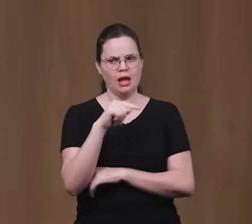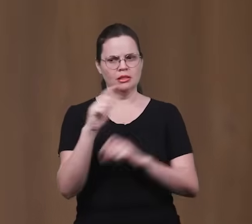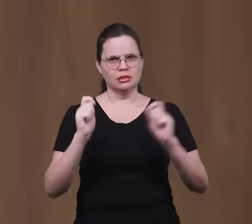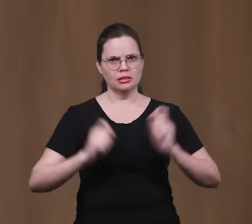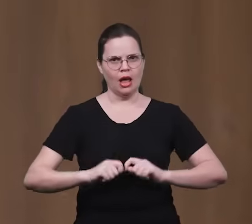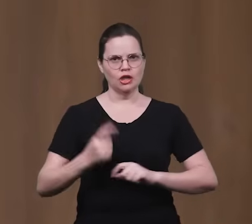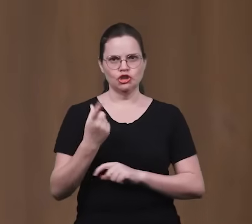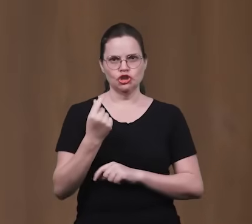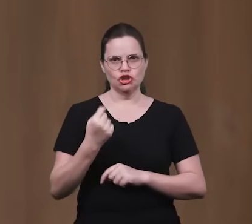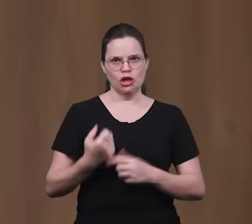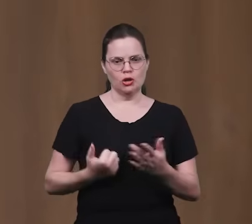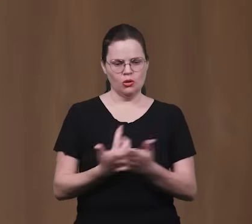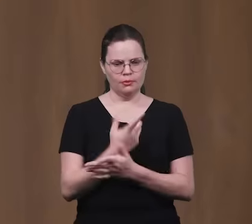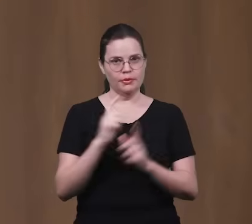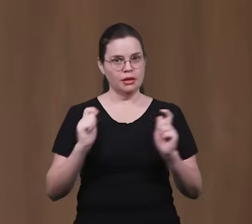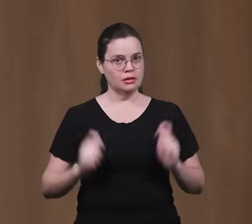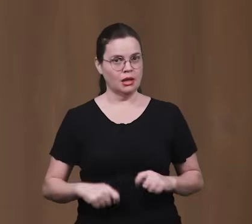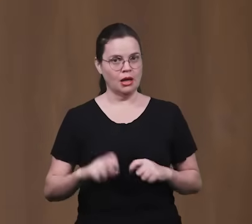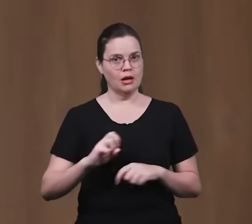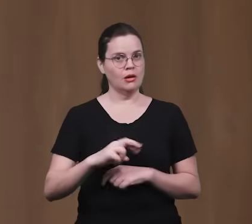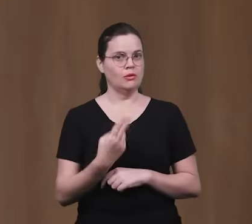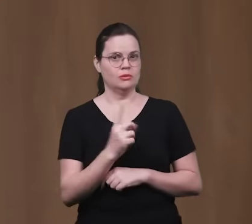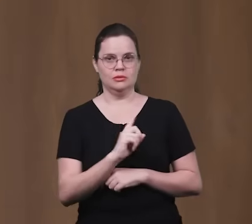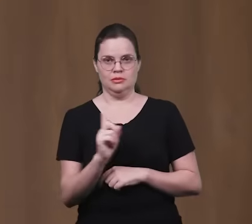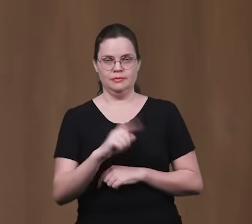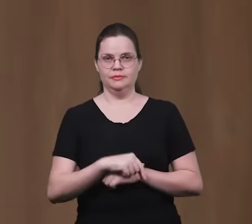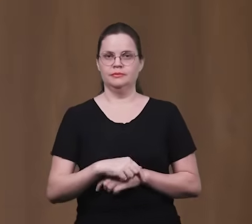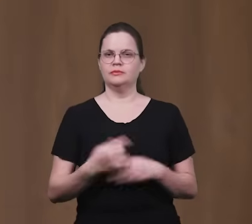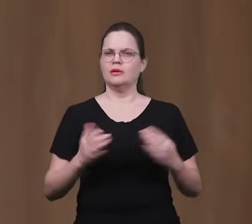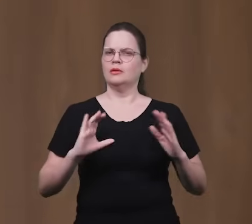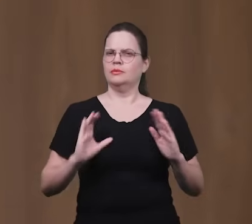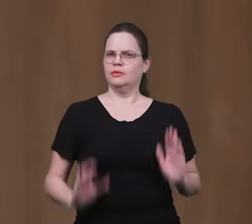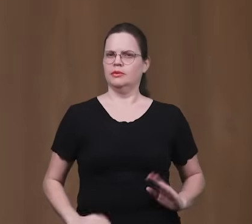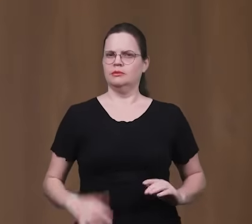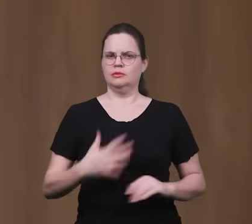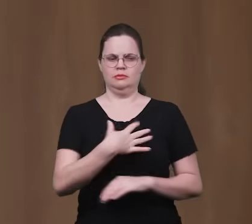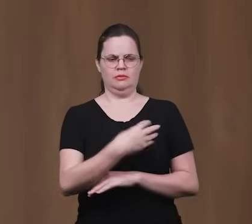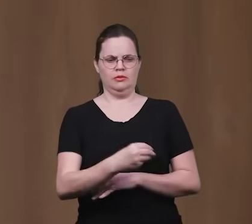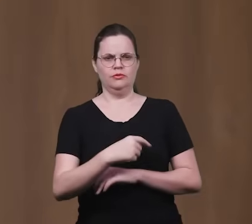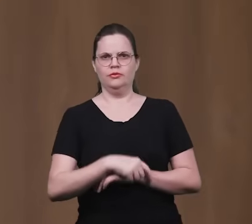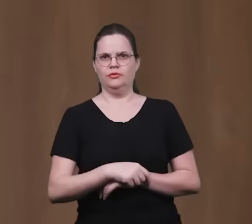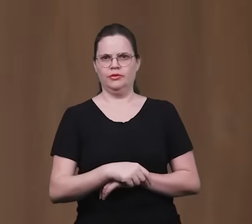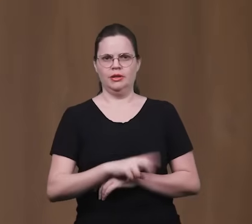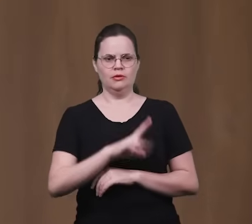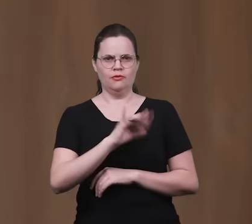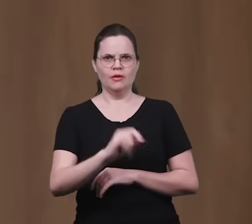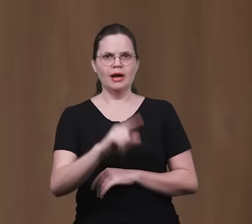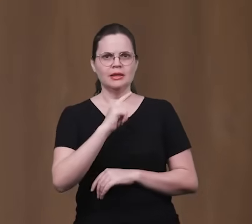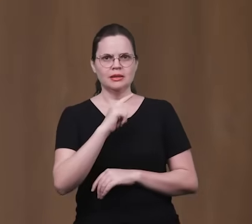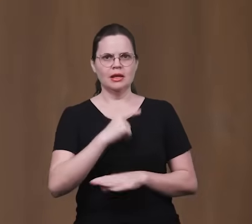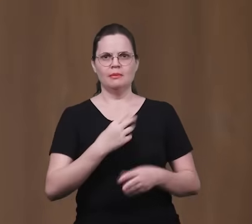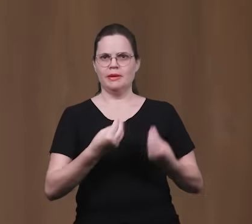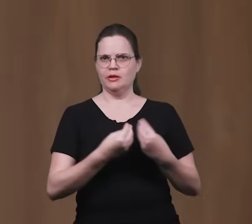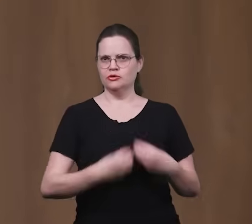possível financeiramente comprar? Outra questão, o comportamento do meu filho vai ser afetado com essa